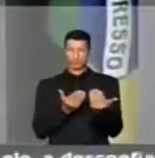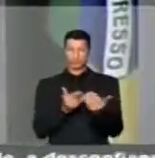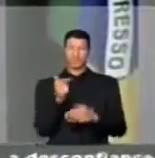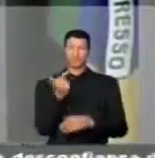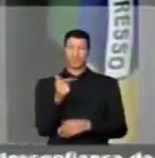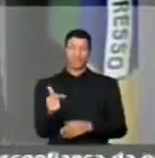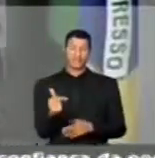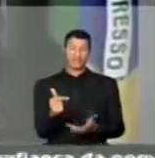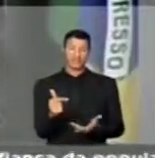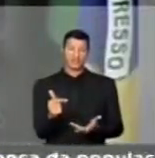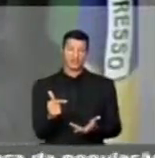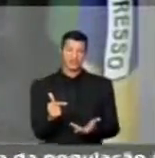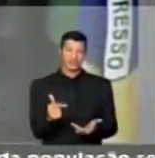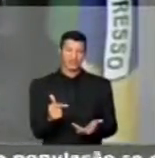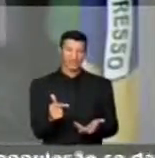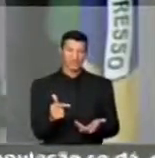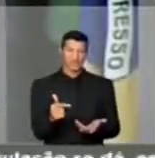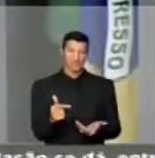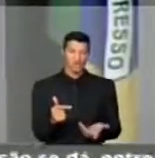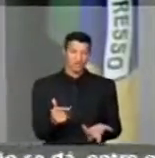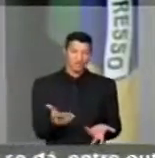sendo